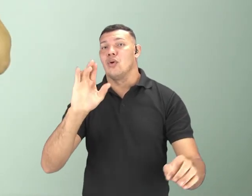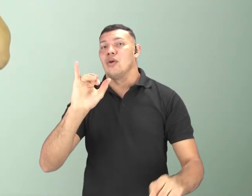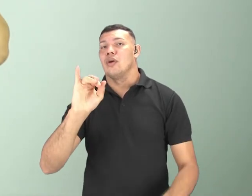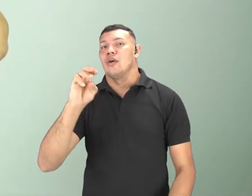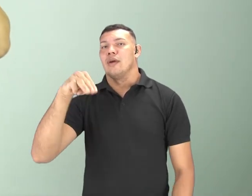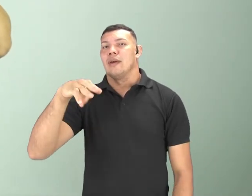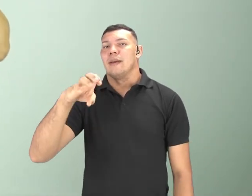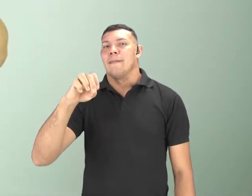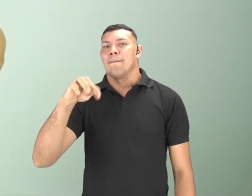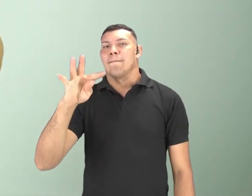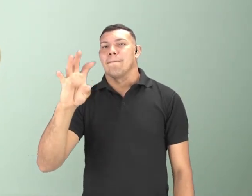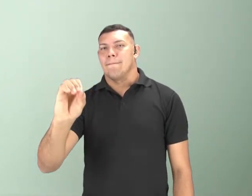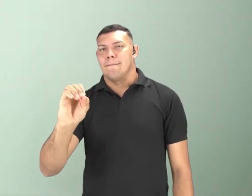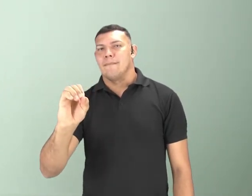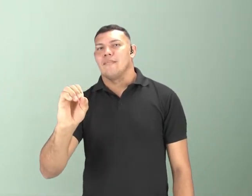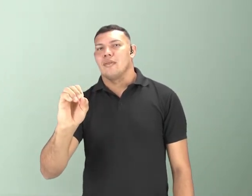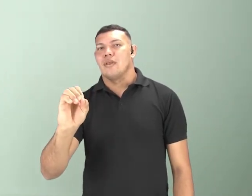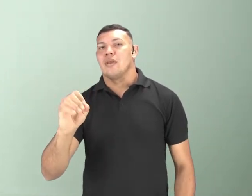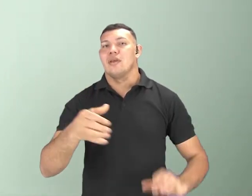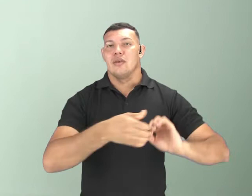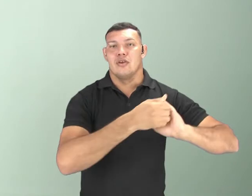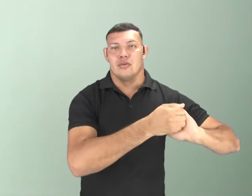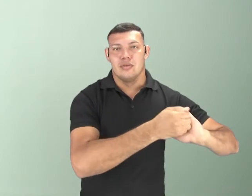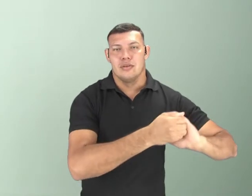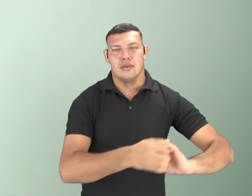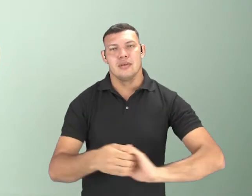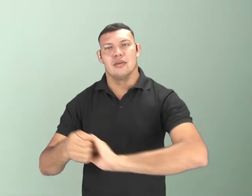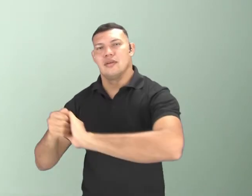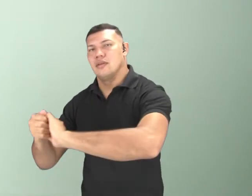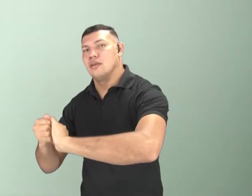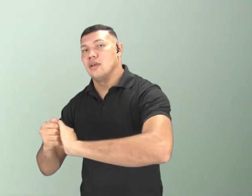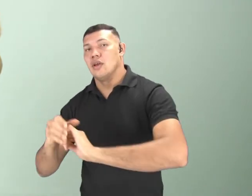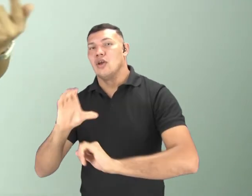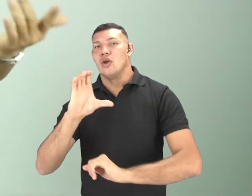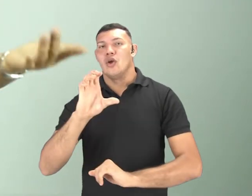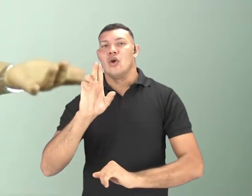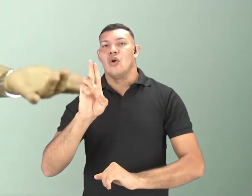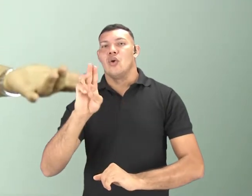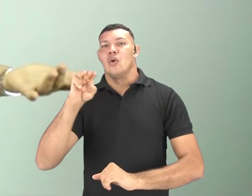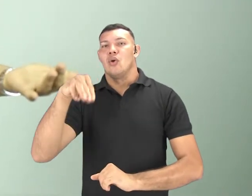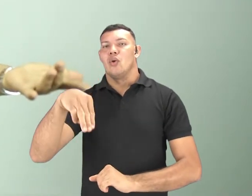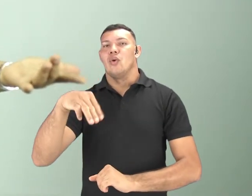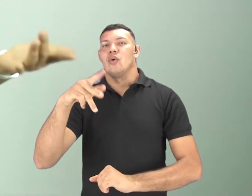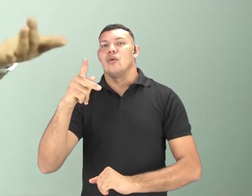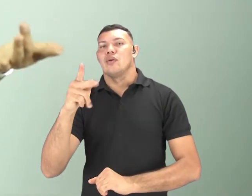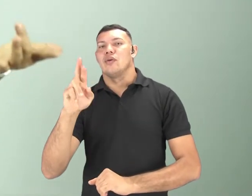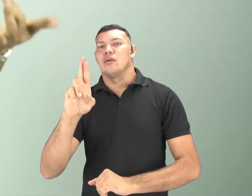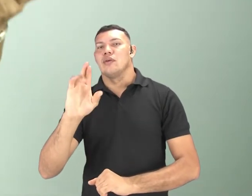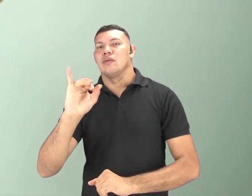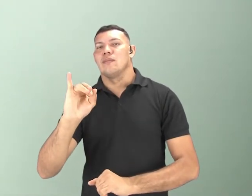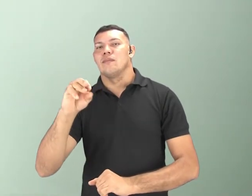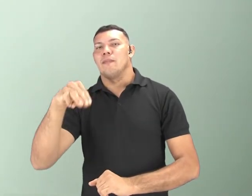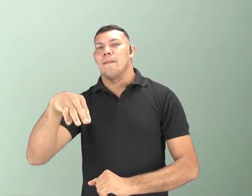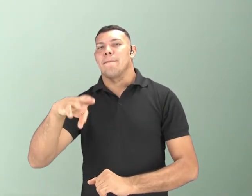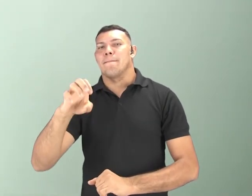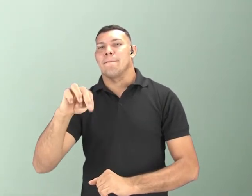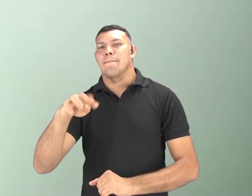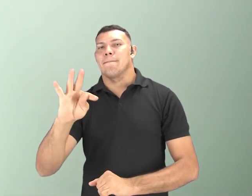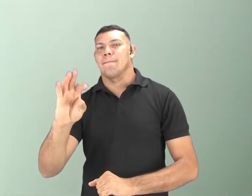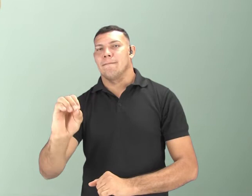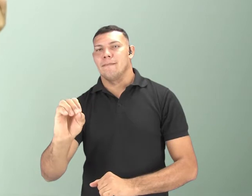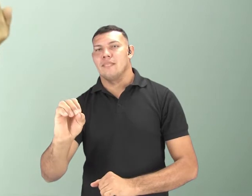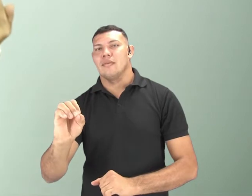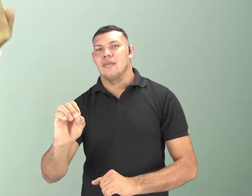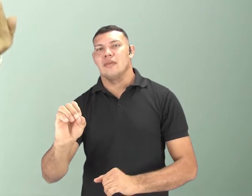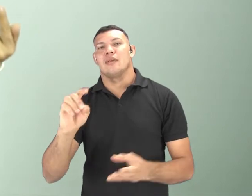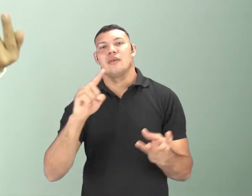na hora de eu pronunciar, eu vou sempre dizer o comprimento, porque são alterações